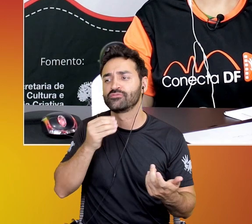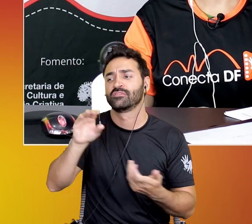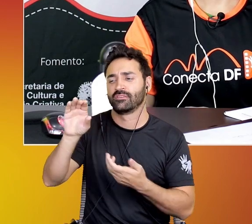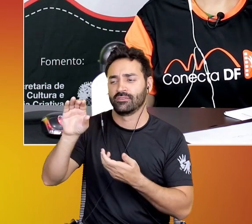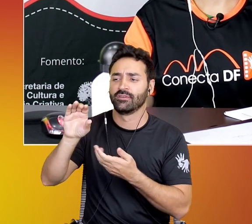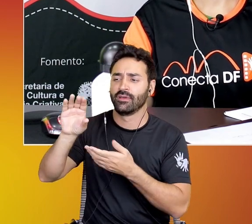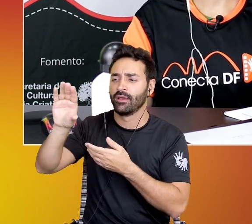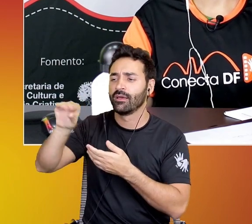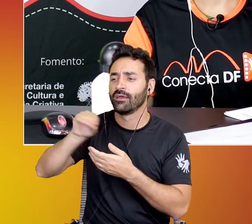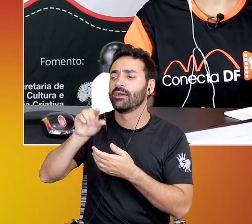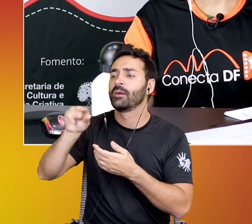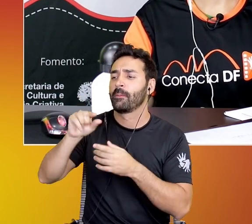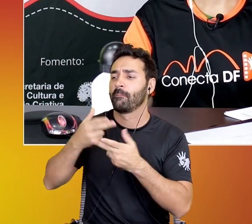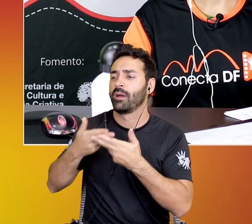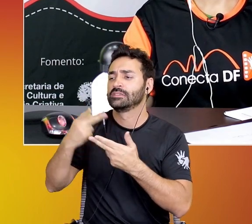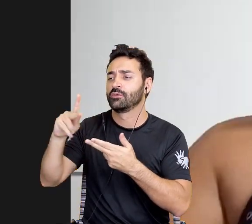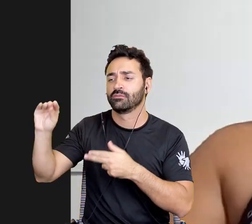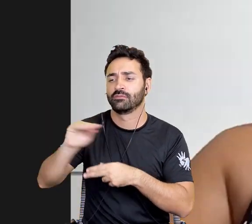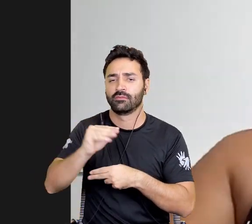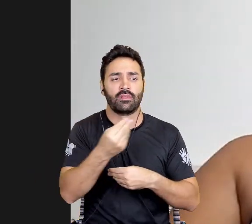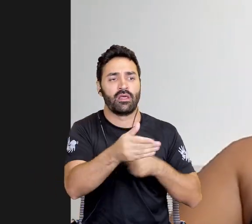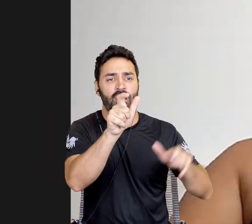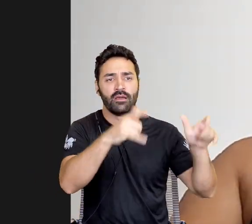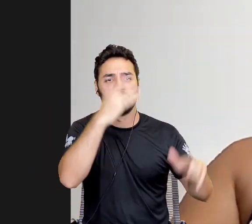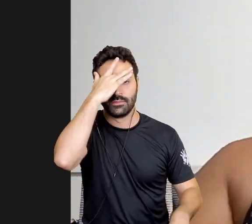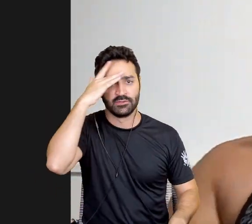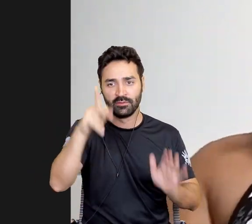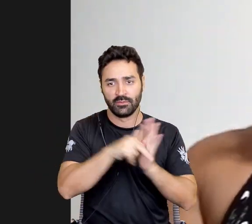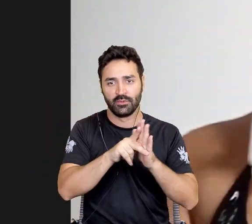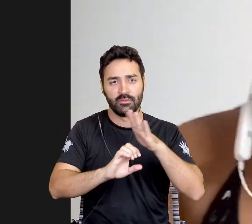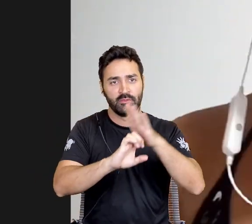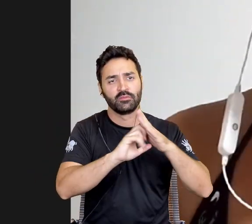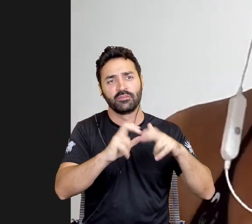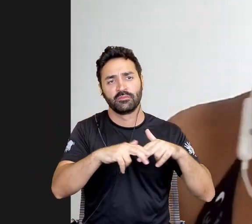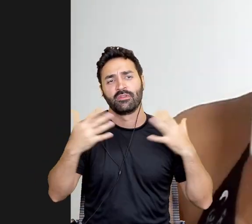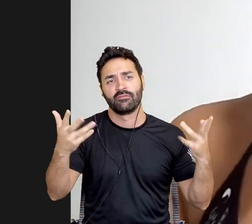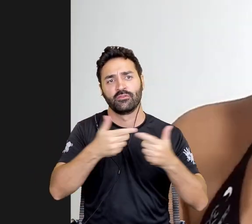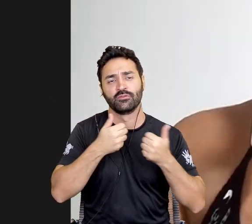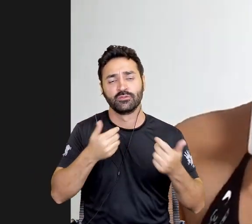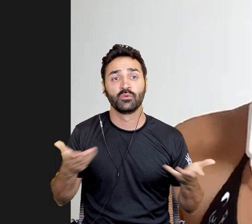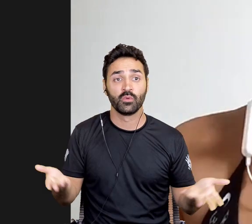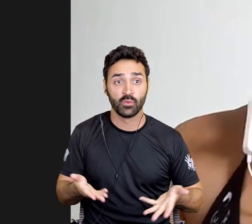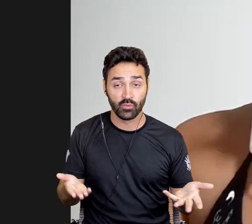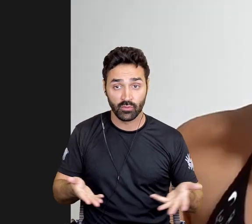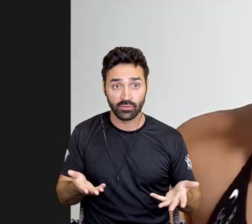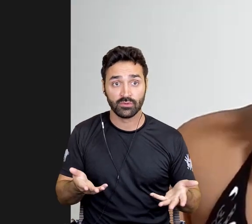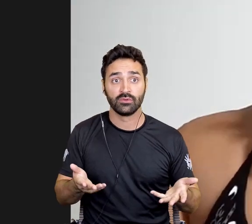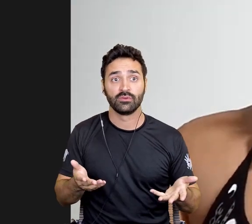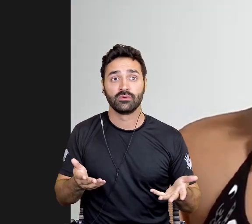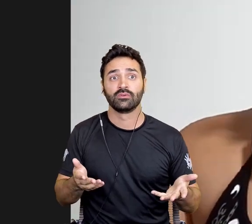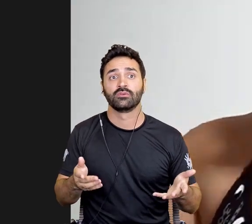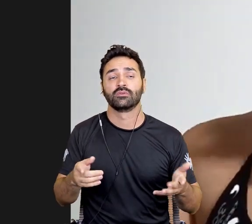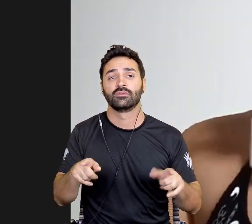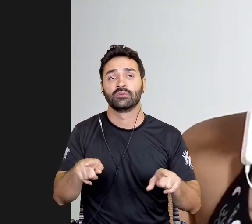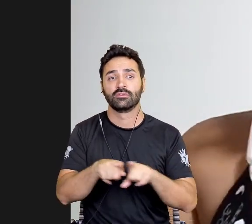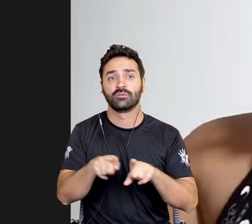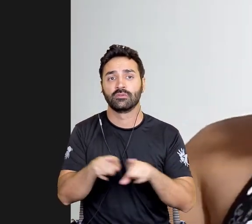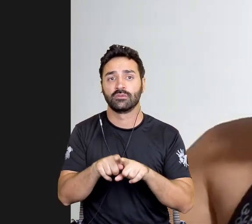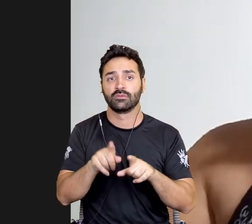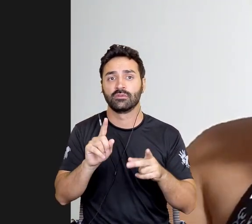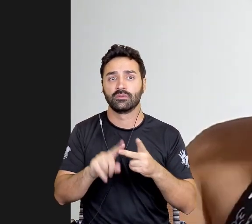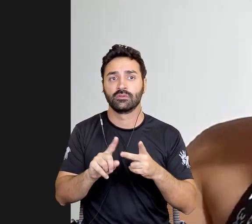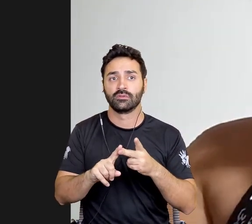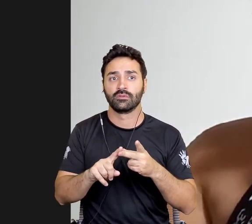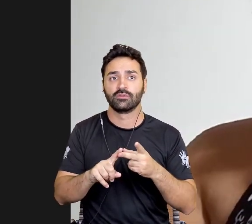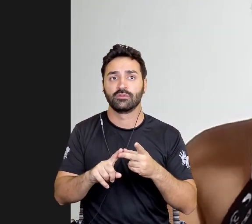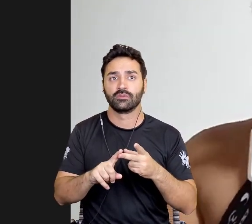Então foi maravilhoso essa experiência que eu tive. Por isso que hoje eu procurei essa questão de aprender mais